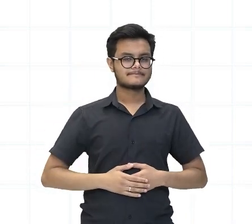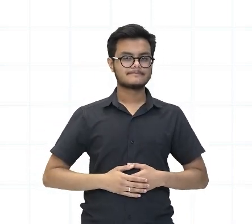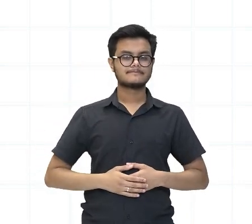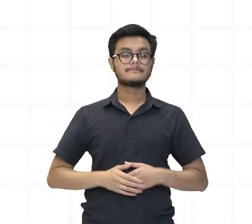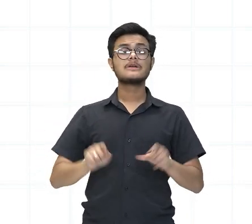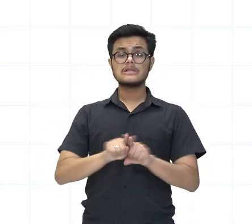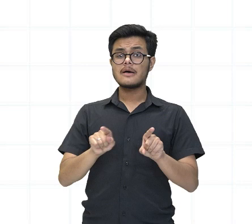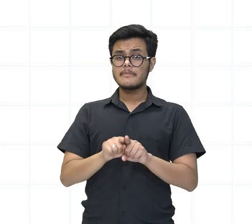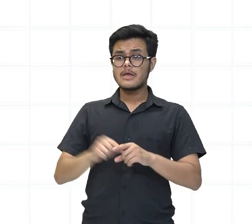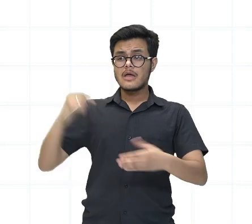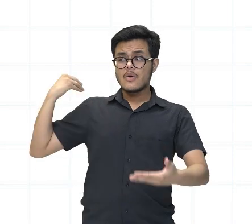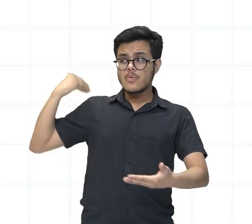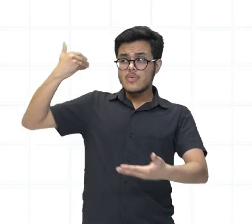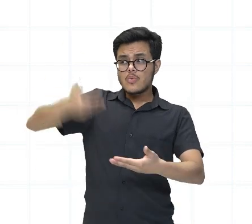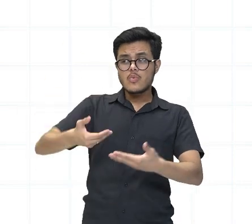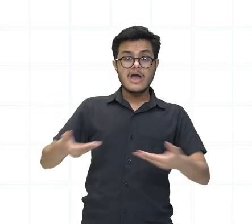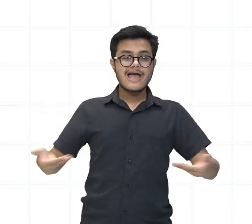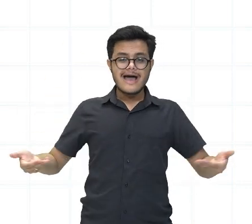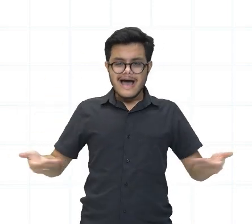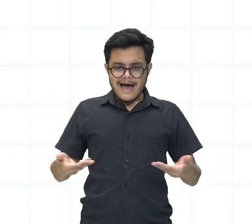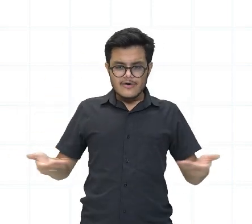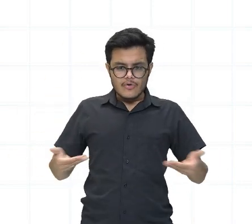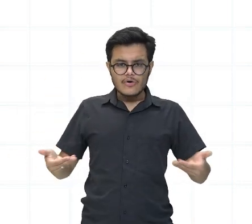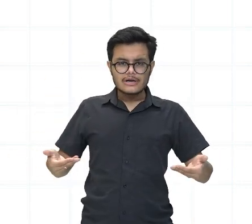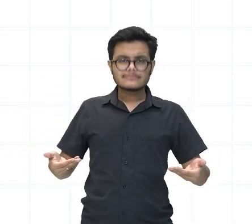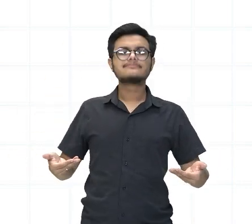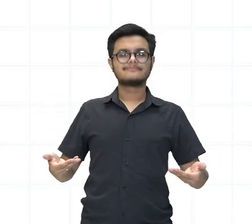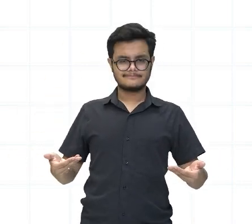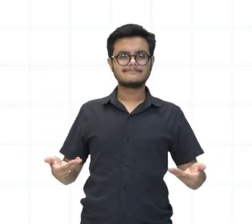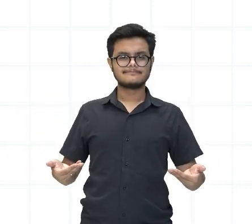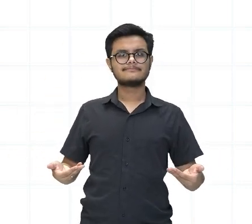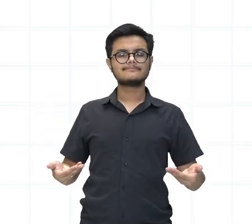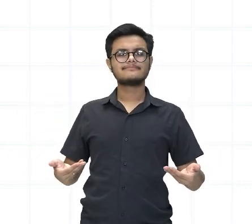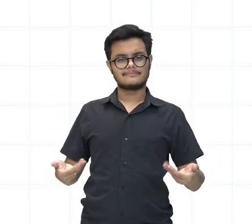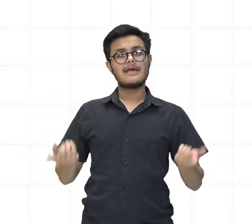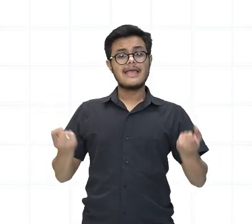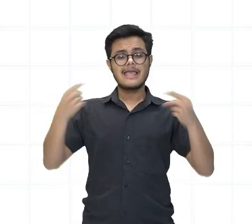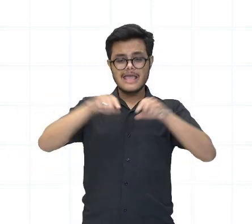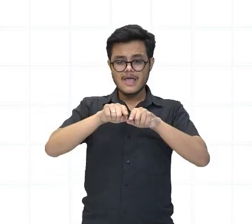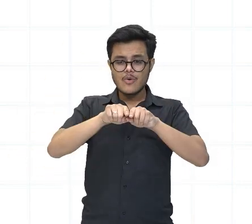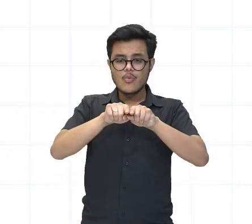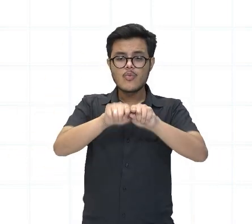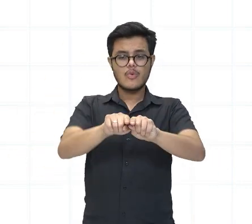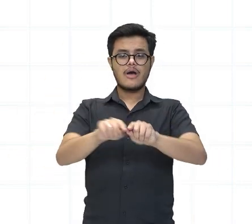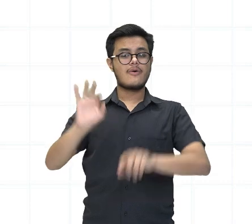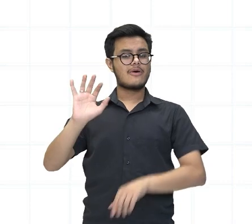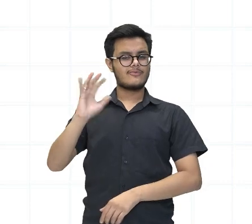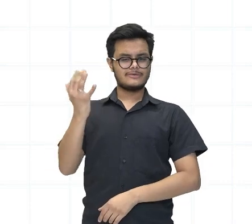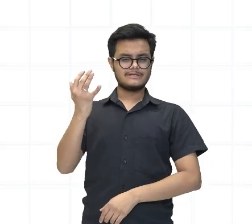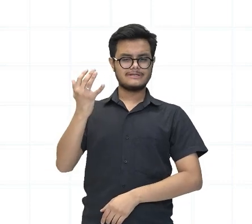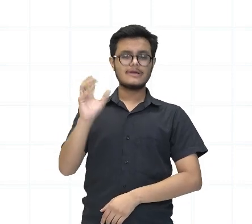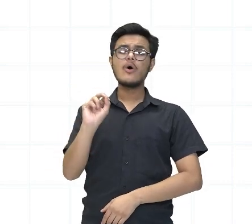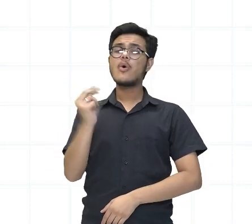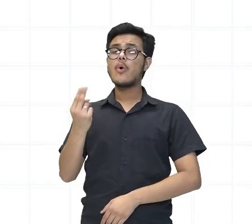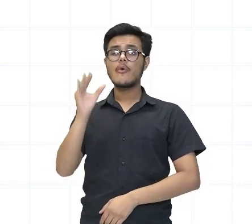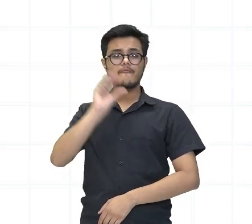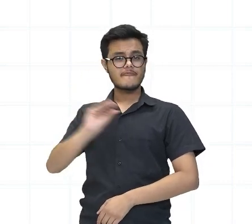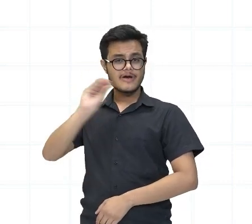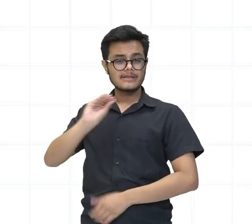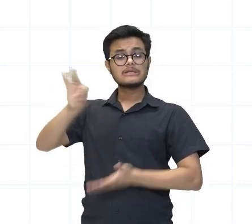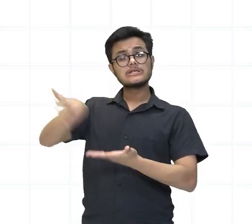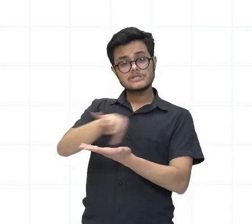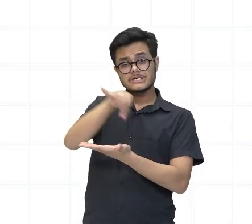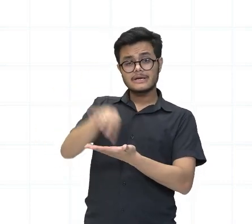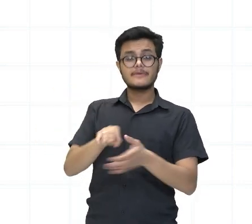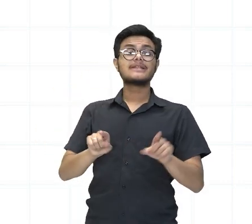ser o presente, que é algo que acontece ao mesmo tempo em que eu estou falando ou eu estou escrevendo. E pode ser futuro,